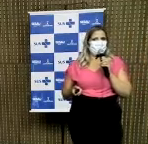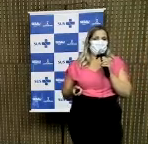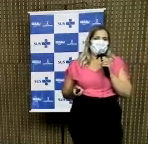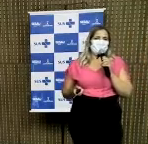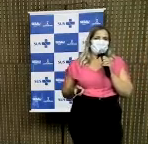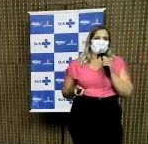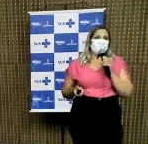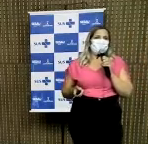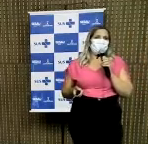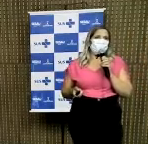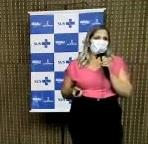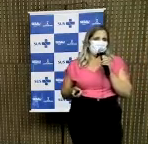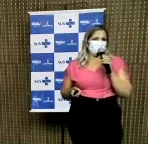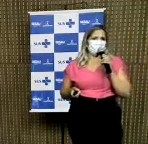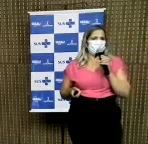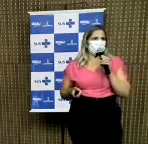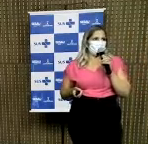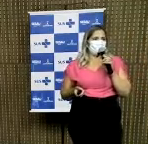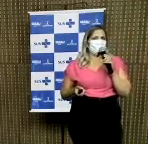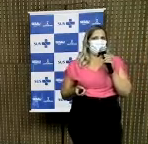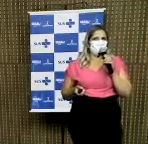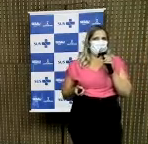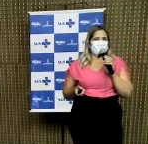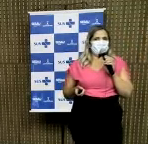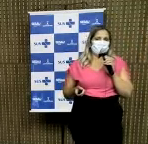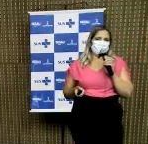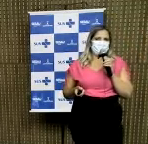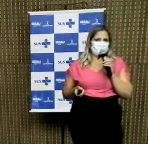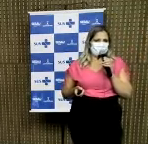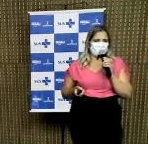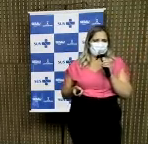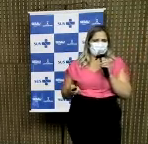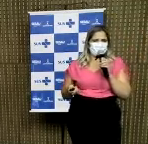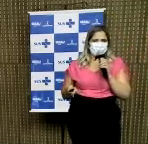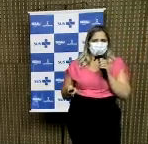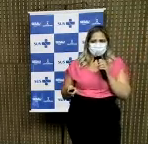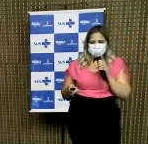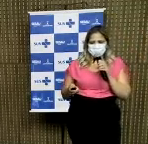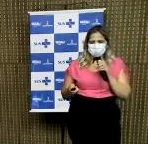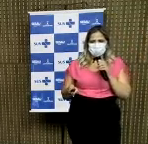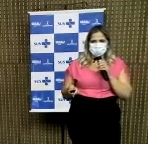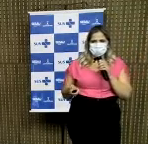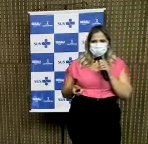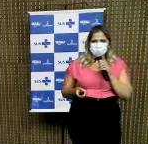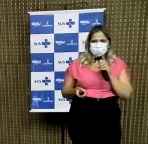rural, são poucos as pessoas, né, que moram nesse território.